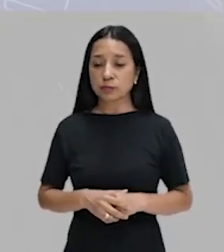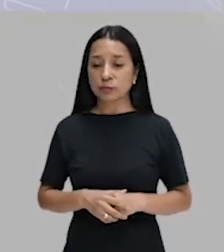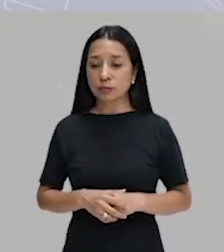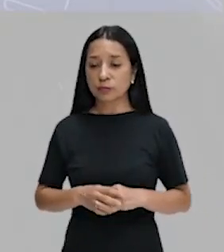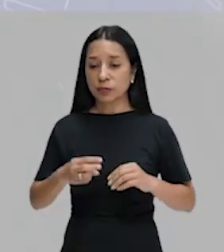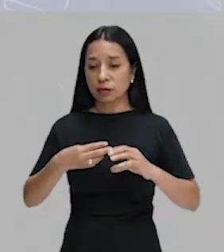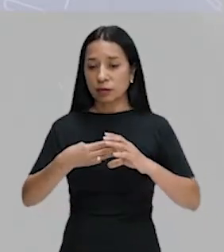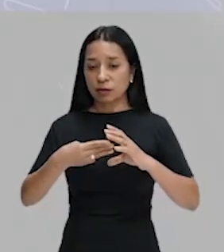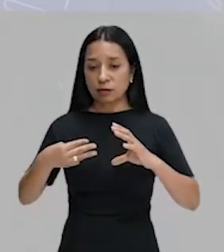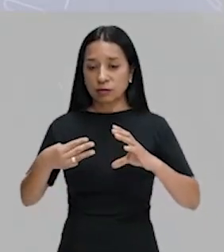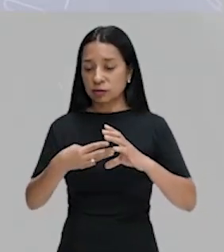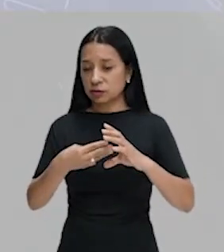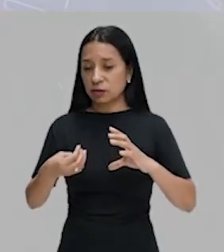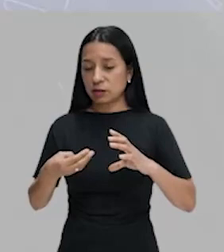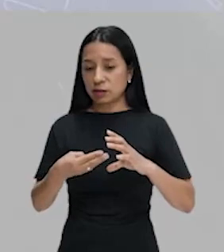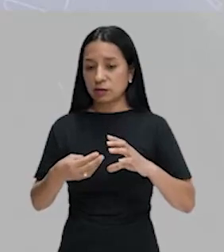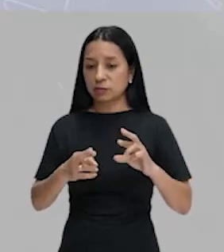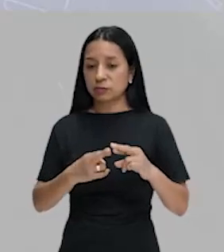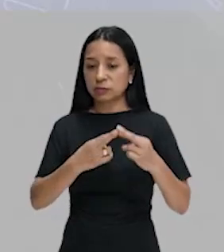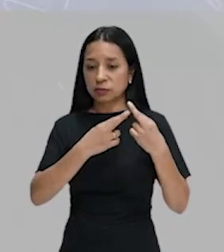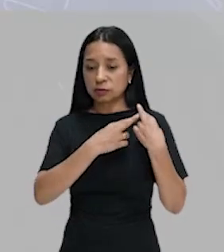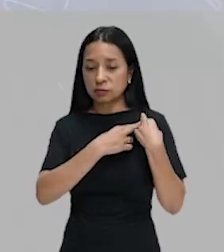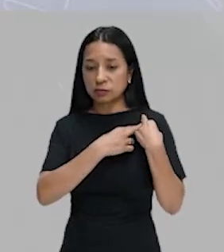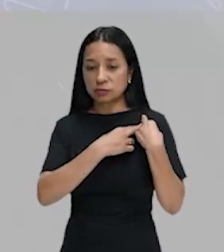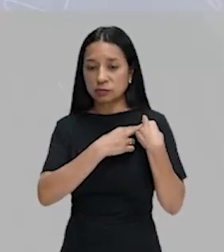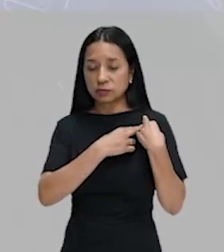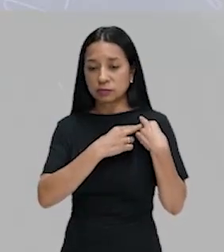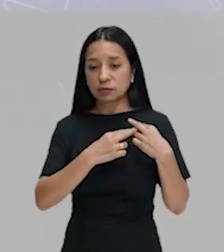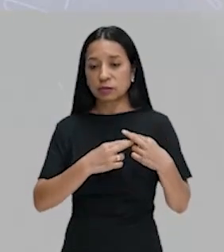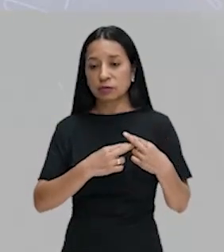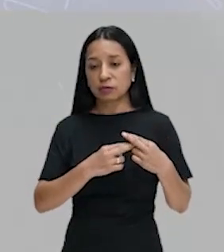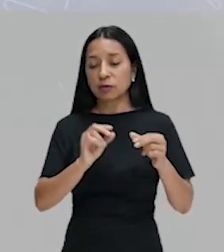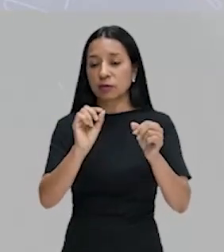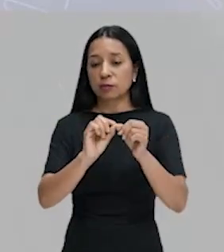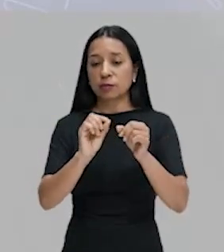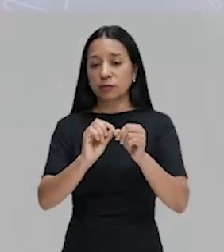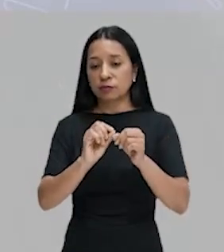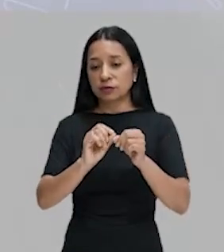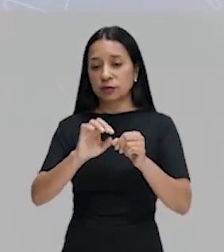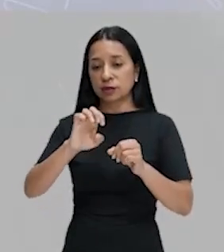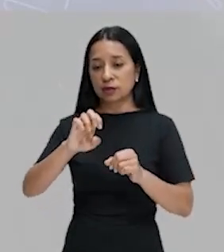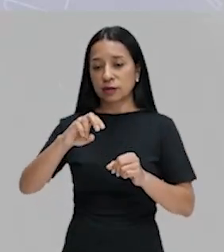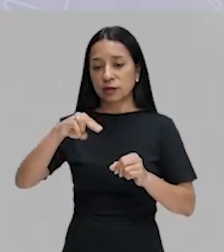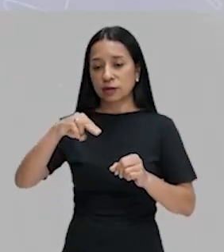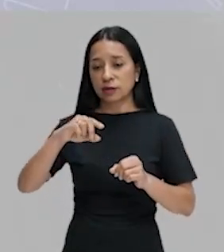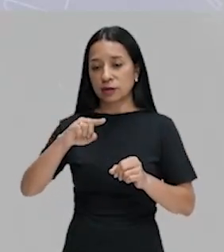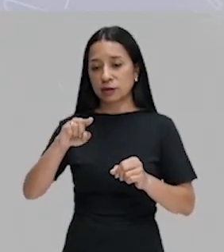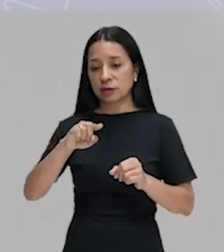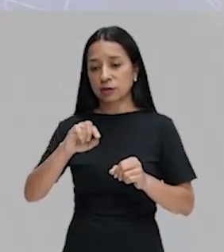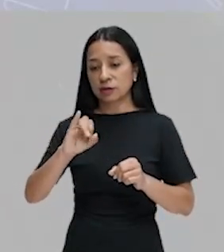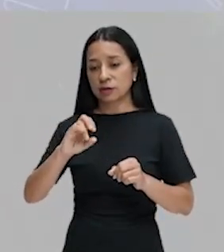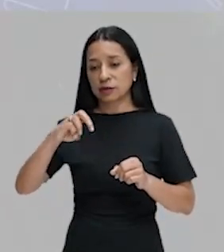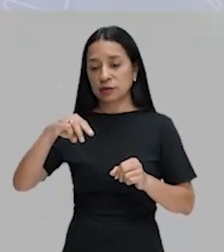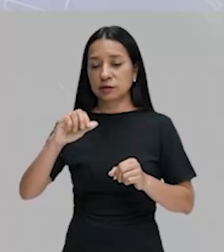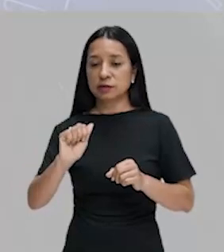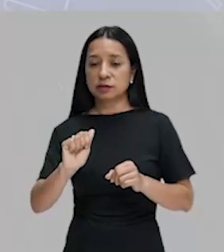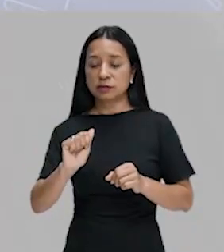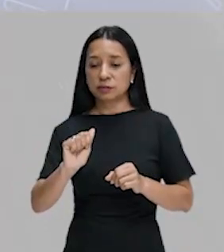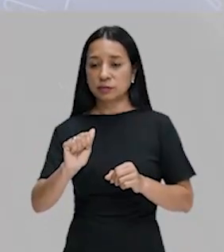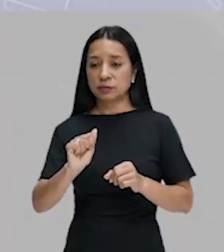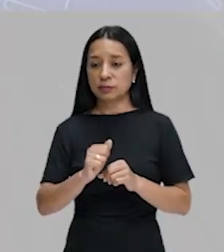célula mioepitelial, ela é responsável por produzir enzimas digestivas, que